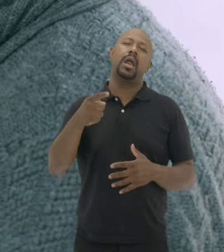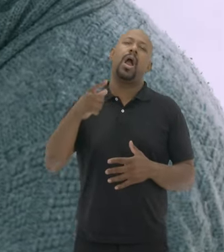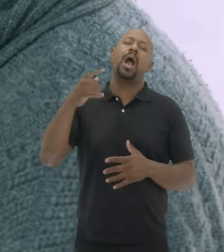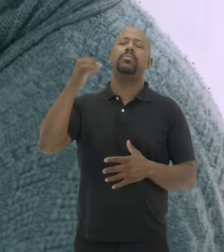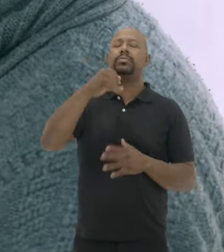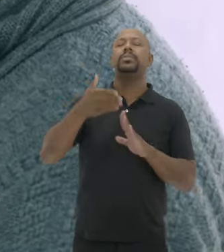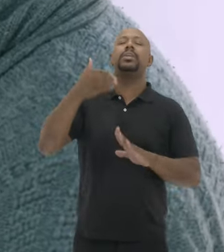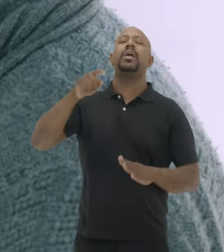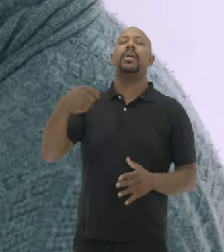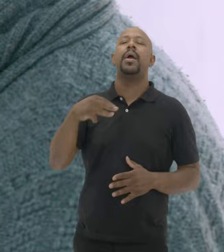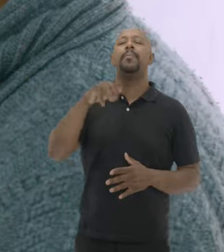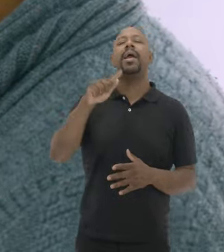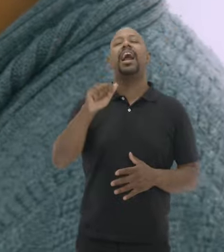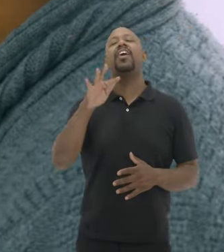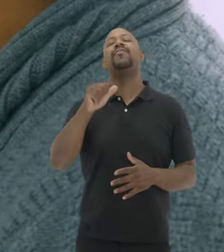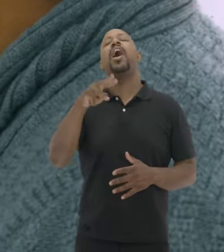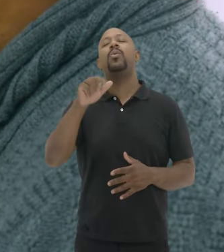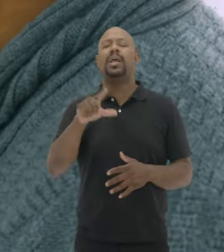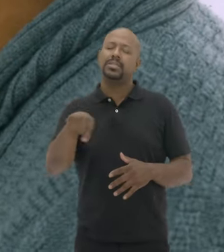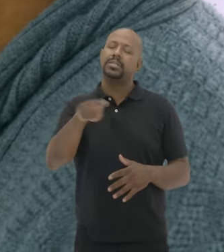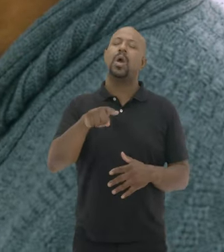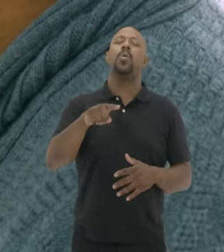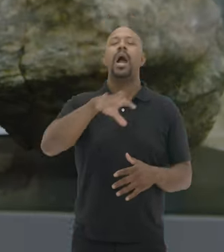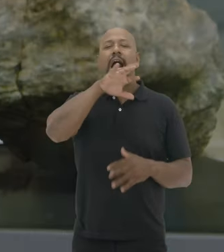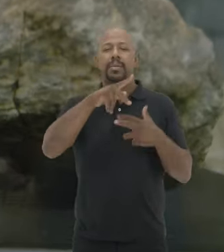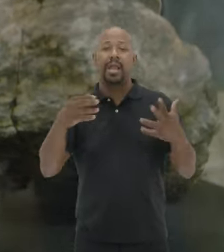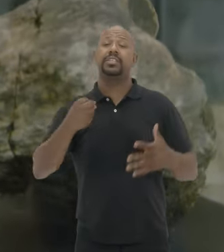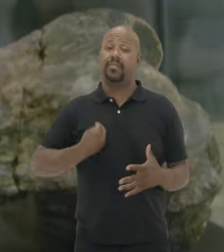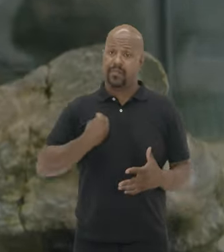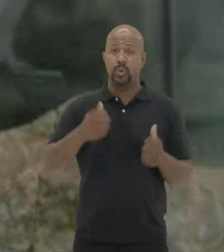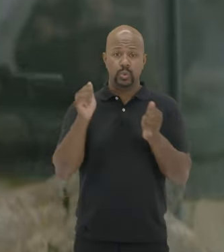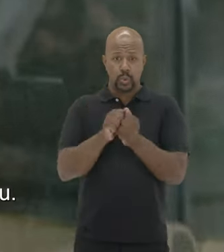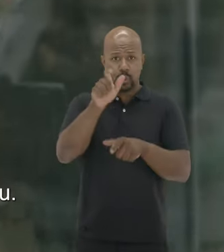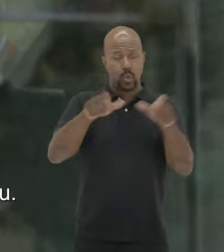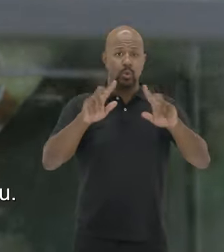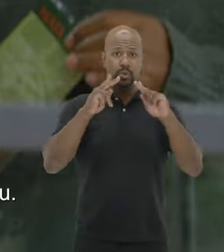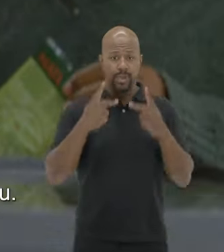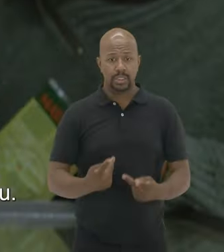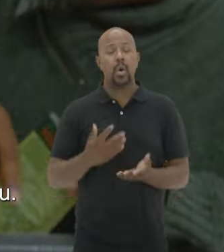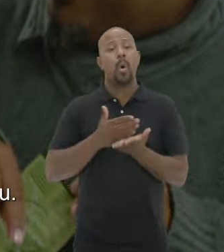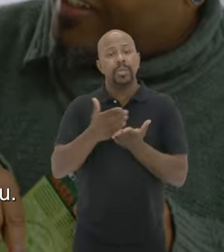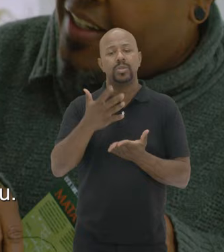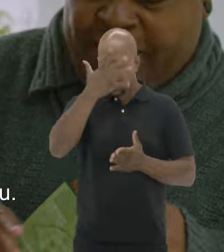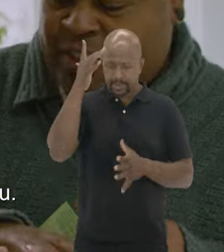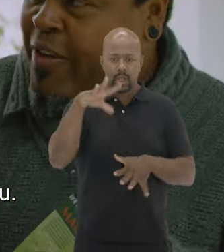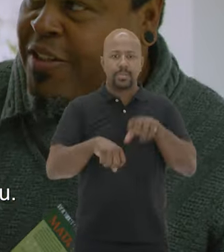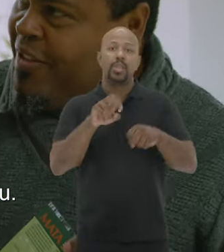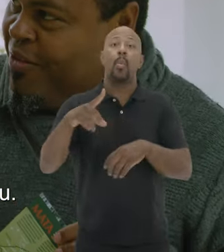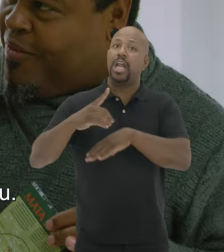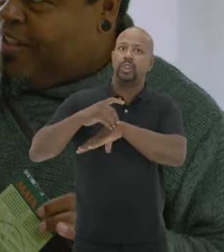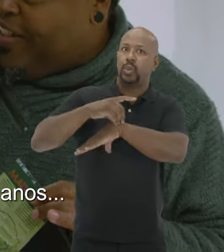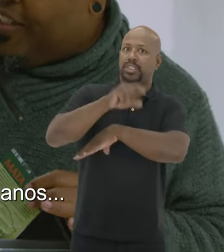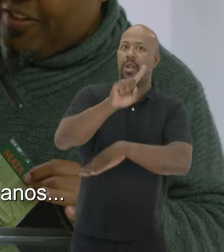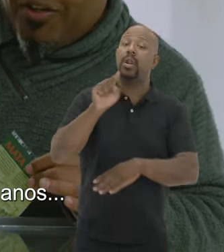remanescentes que a gente chama de mega fauna são seres vivos que viviam com os humanos quando começou a ocupação humana aqui só